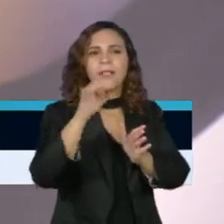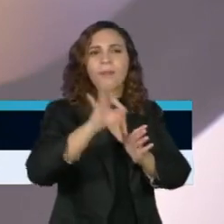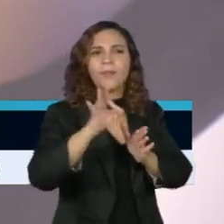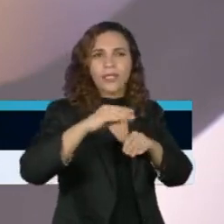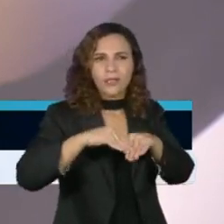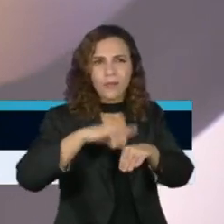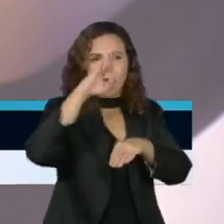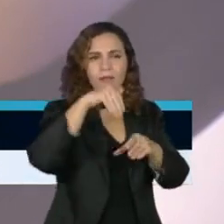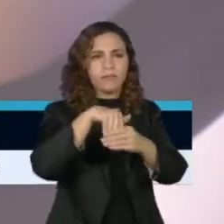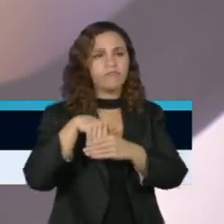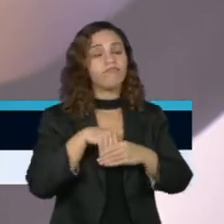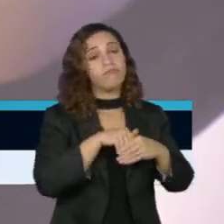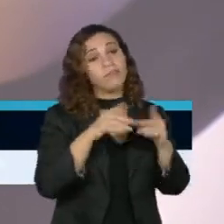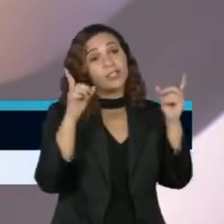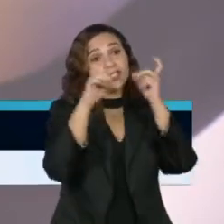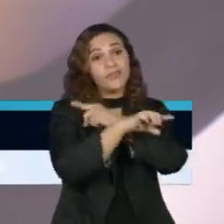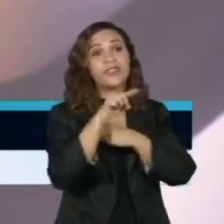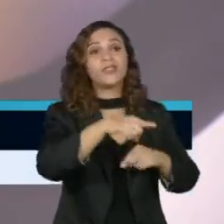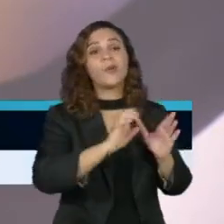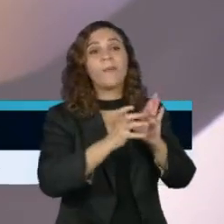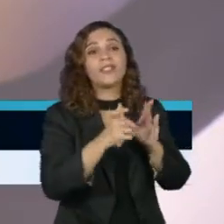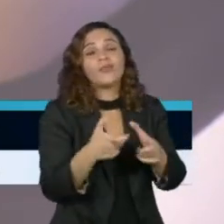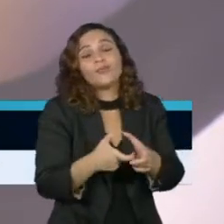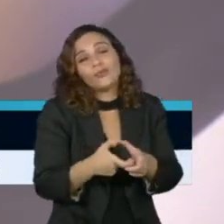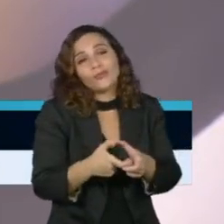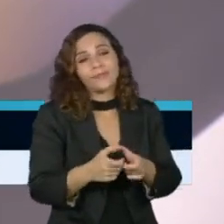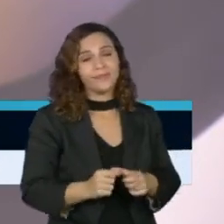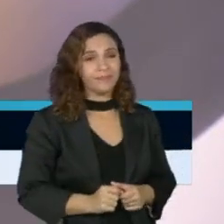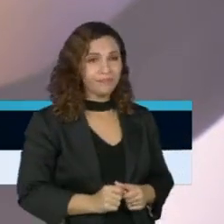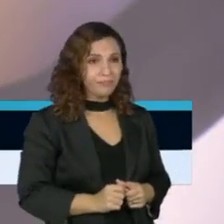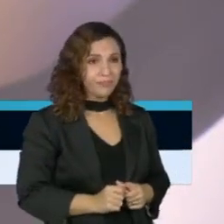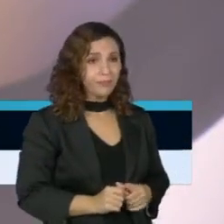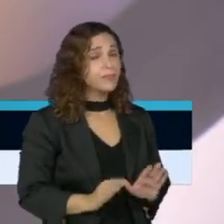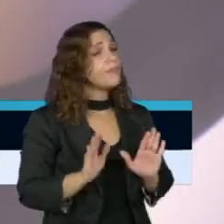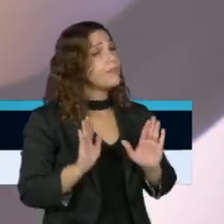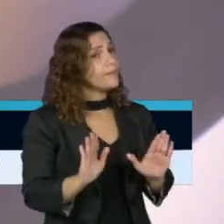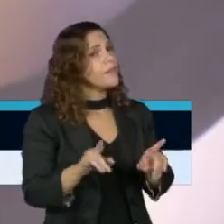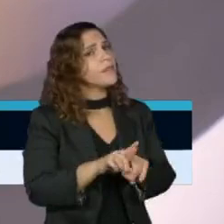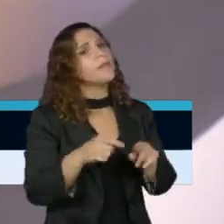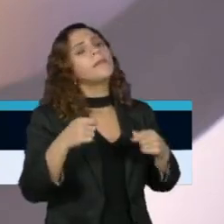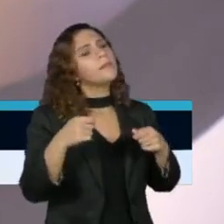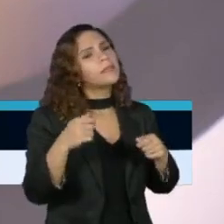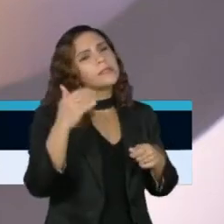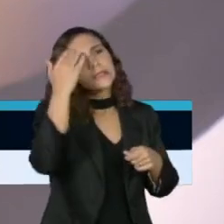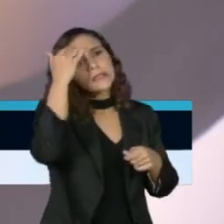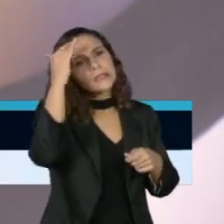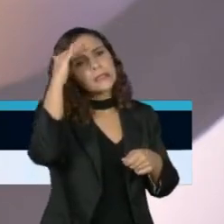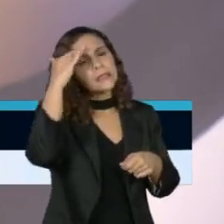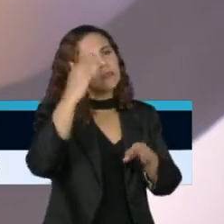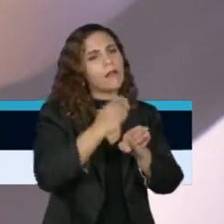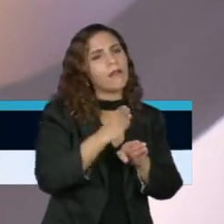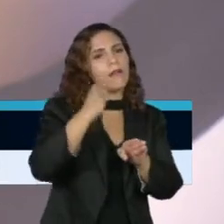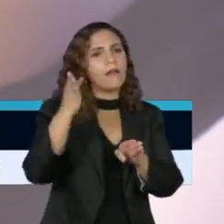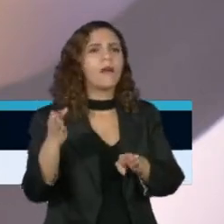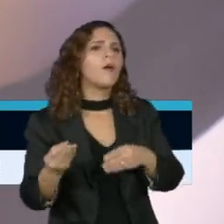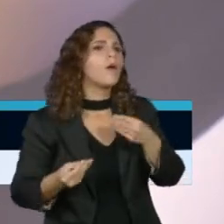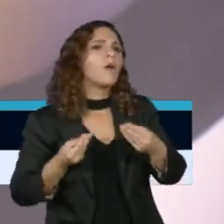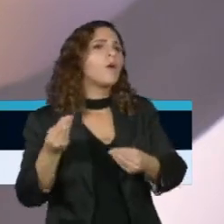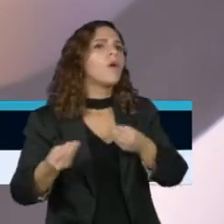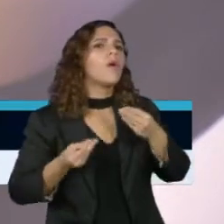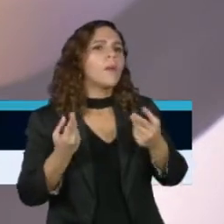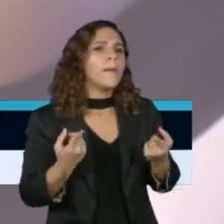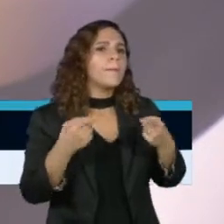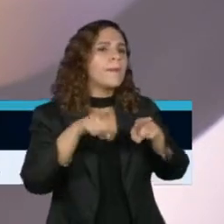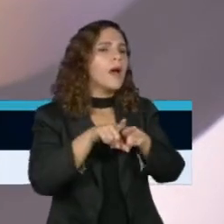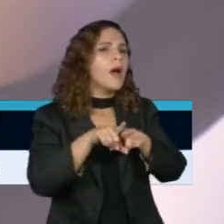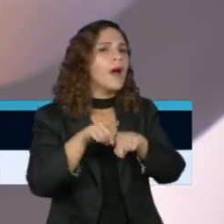torne mais difícil a sobrevivência desses partidos menores. Mas a gente também precisa entender como que vai funcionar as federações